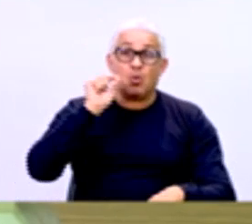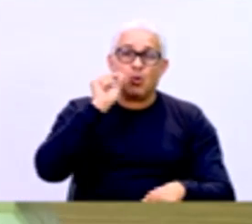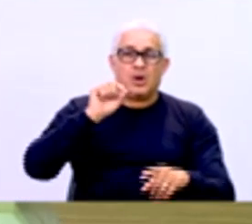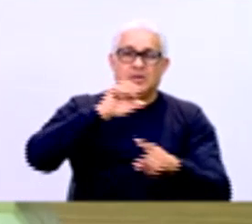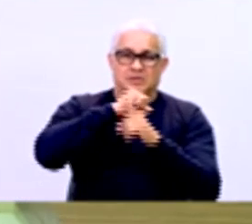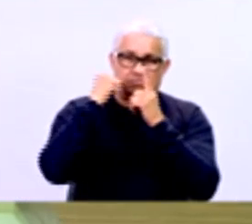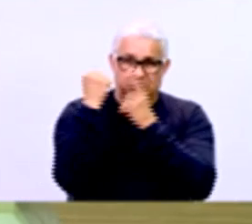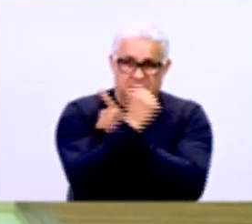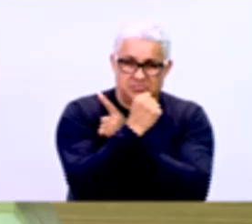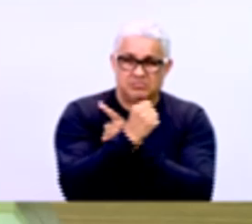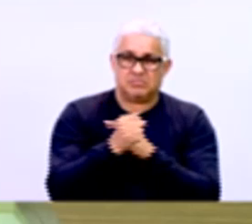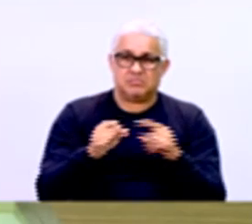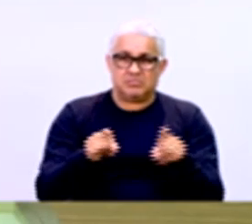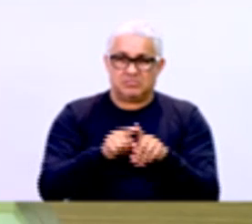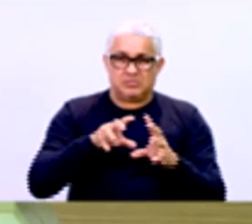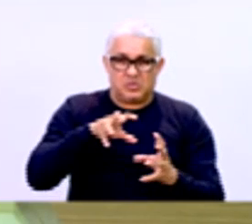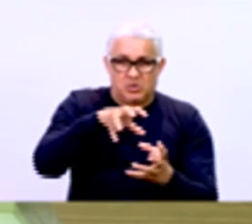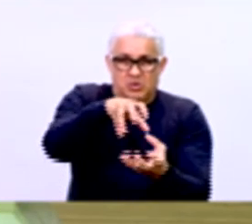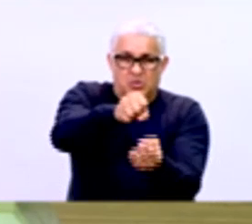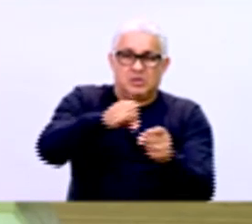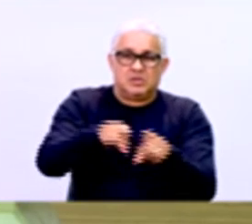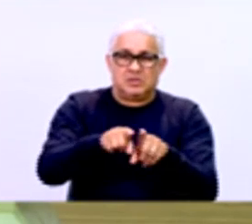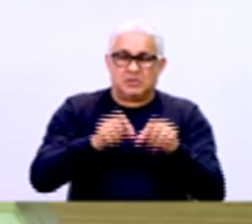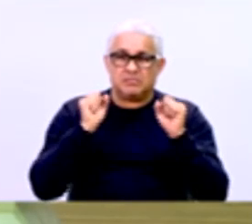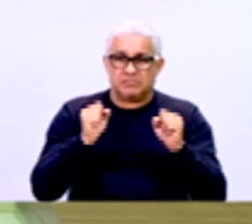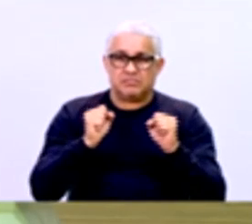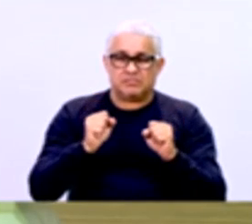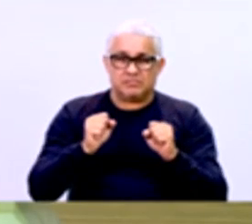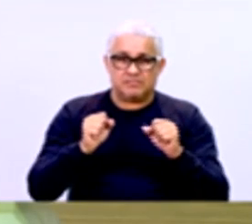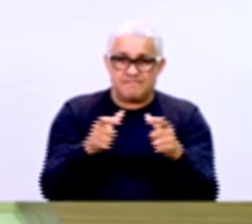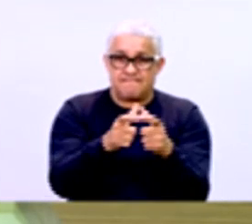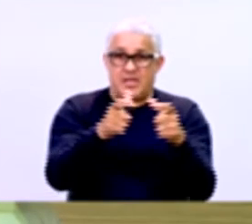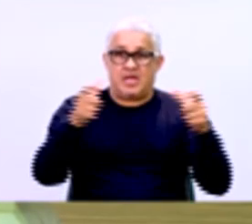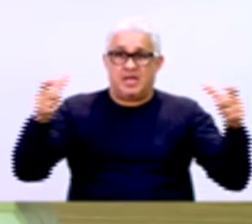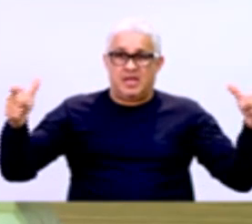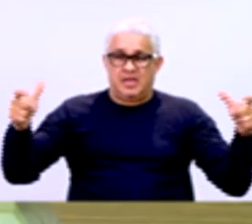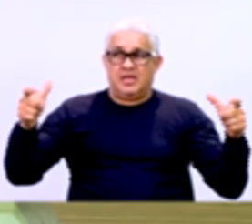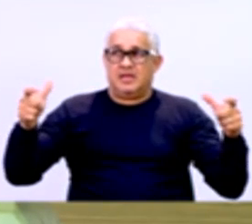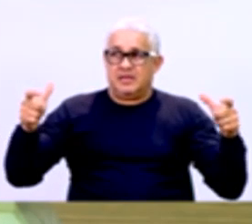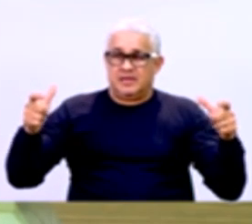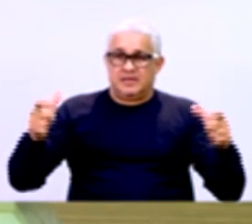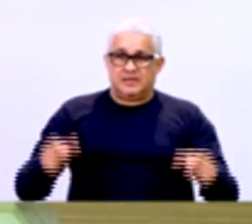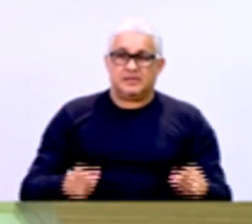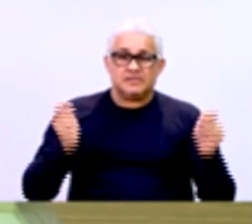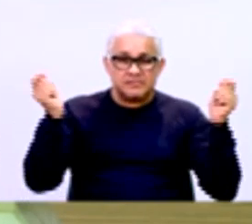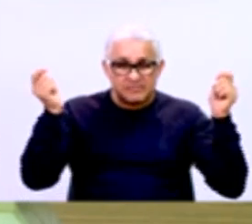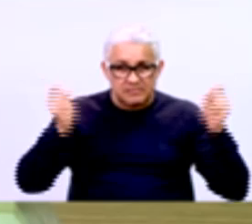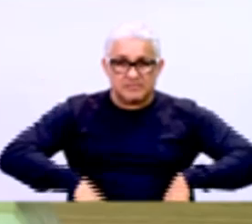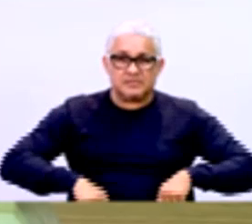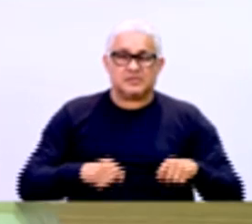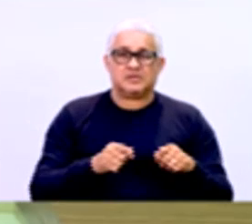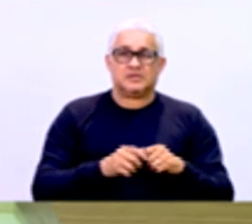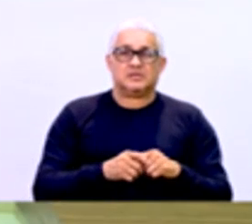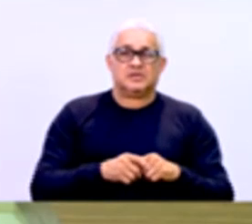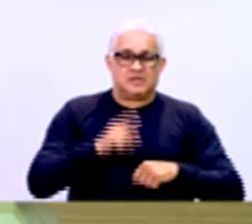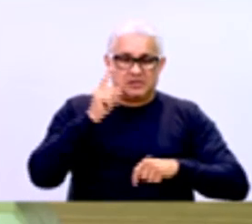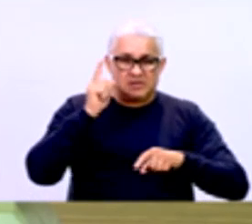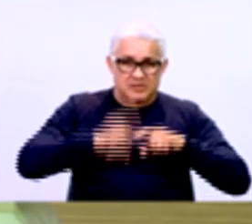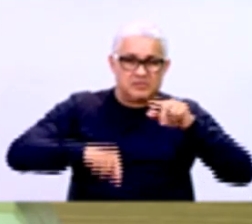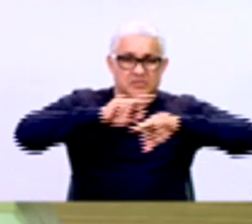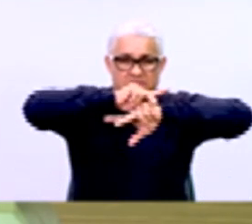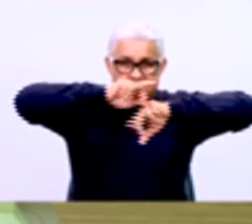social, mais sustentável. Isso tanto pode ampliar a capacidade dela de colocar produtos no